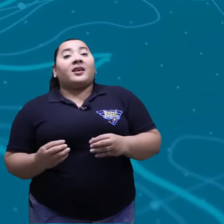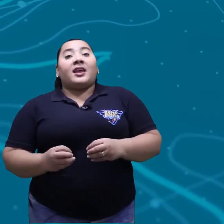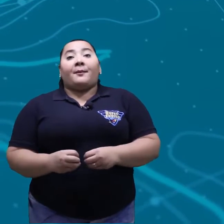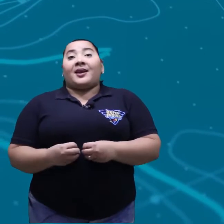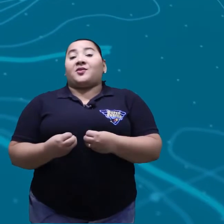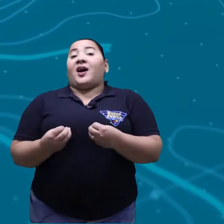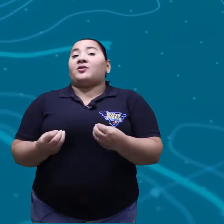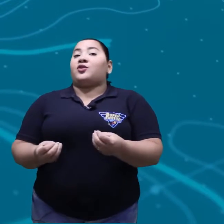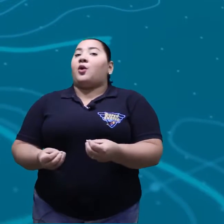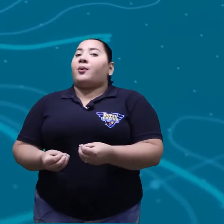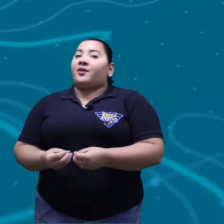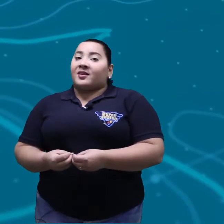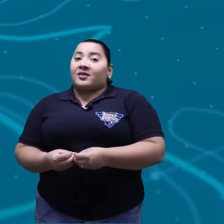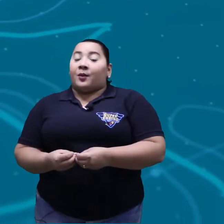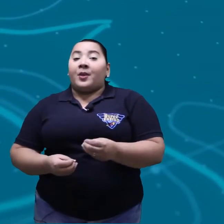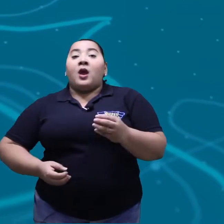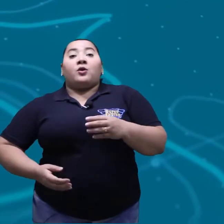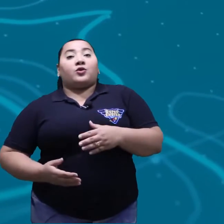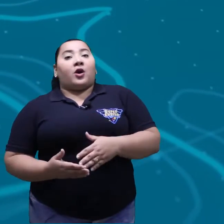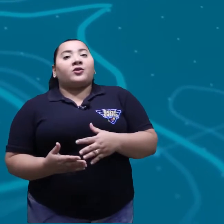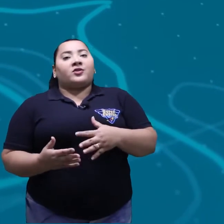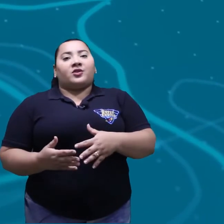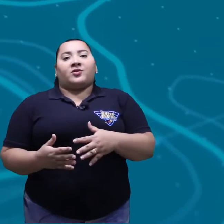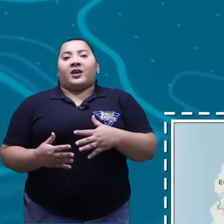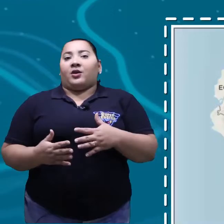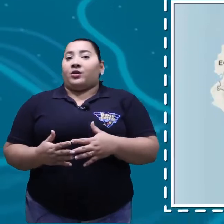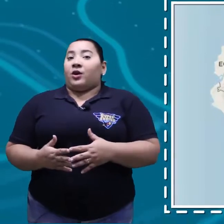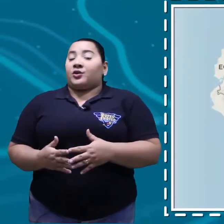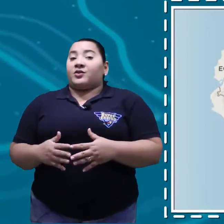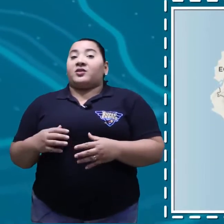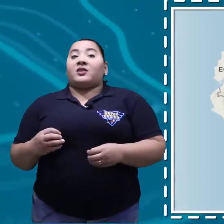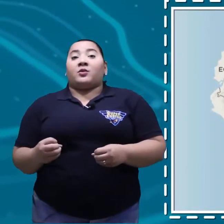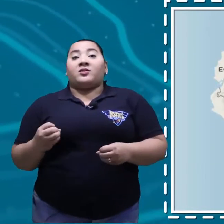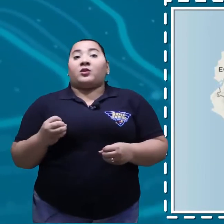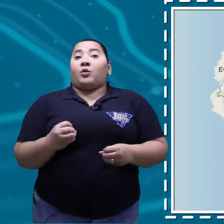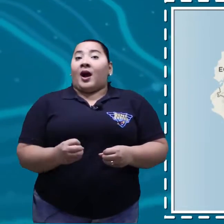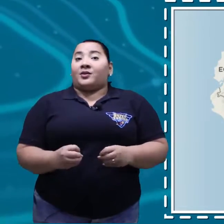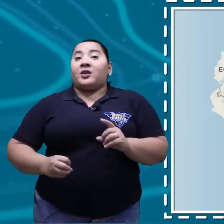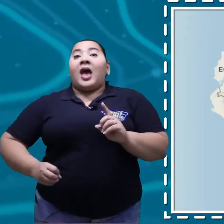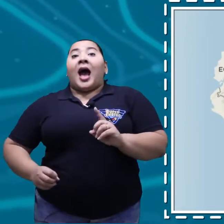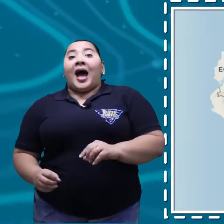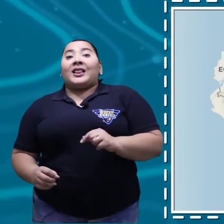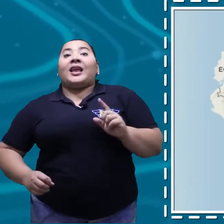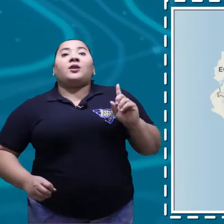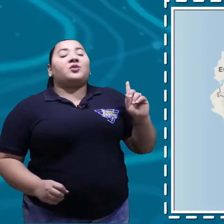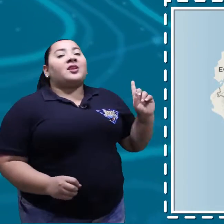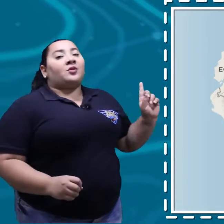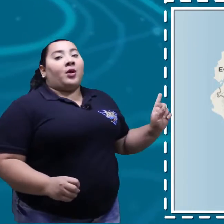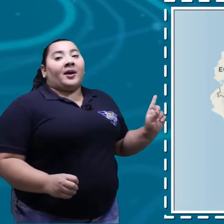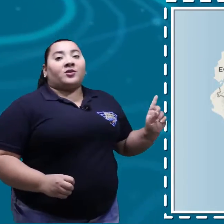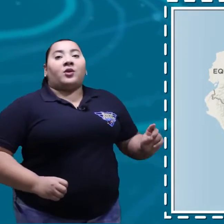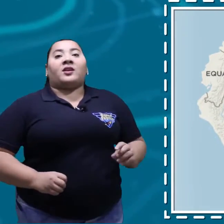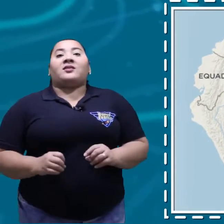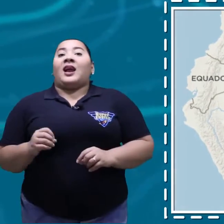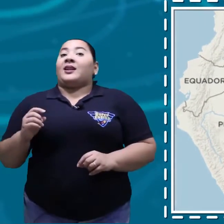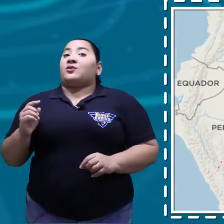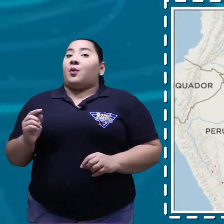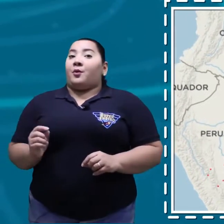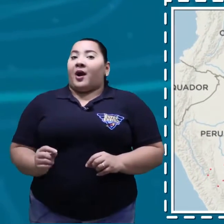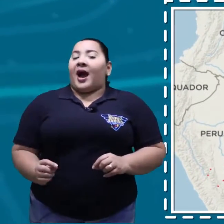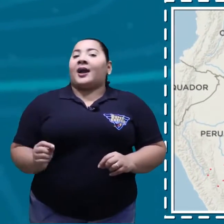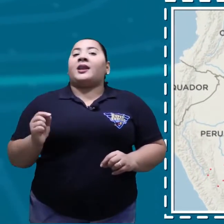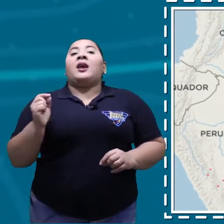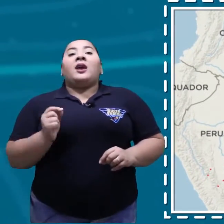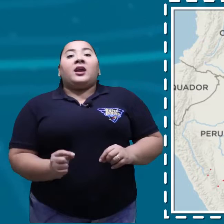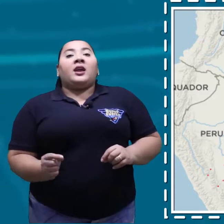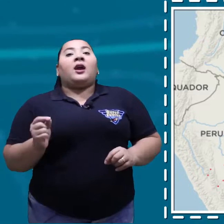metais e é mais fácil de comprovação os nossos sítios arqueológicos estão situados além do Estado do Amazonas em áreas